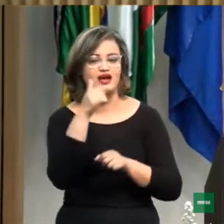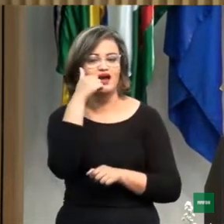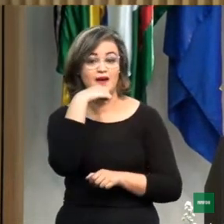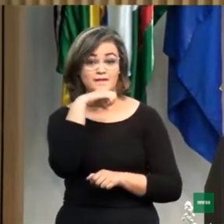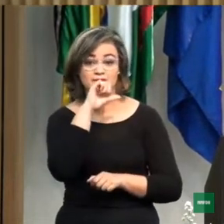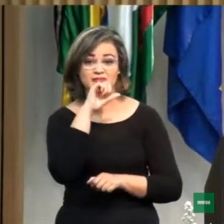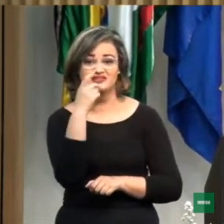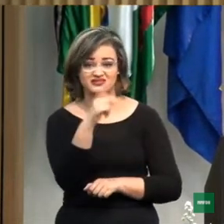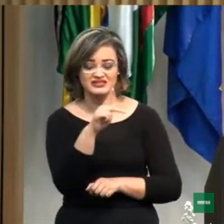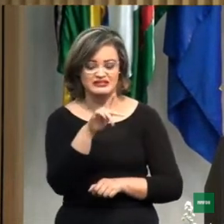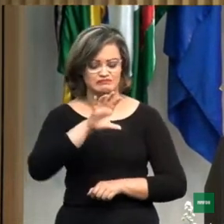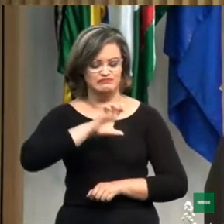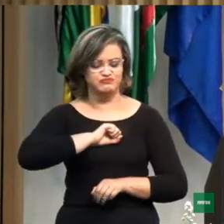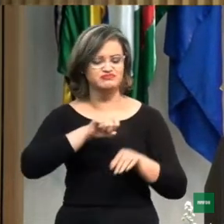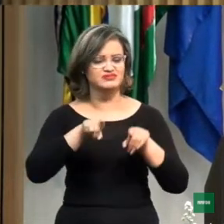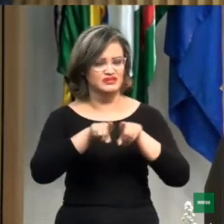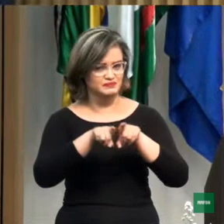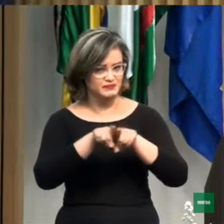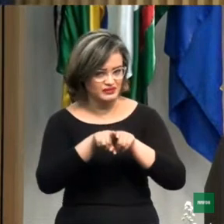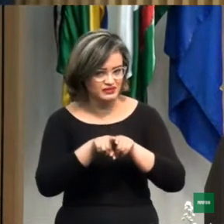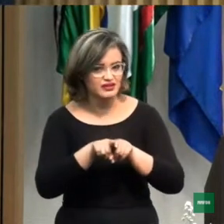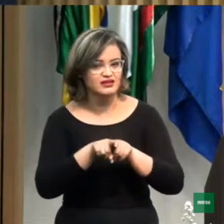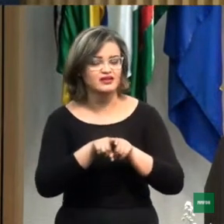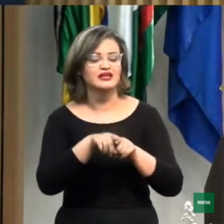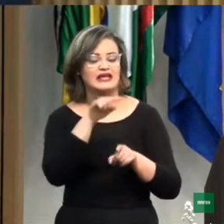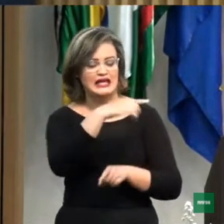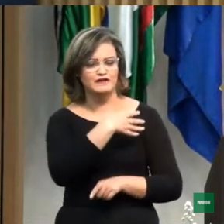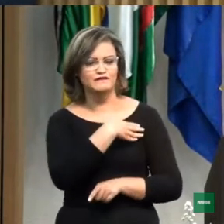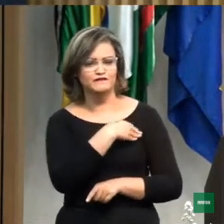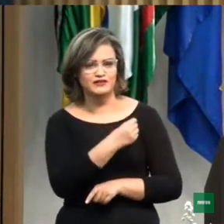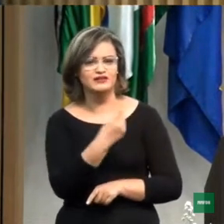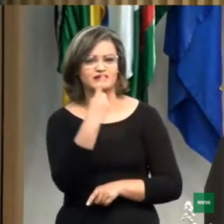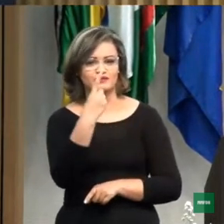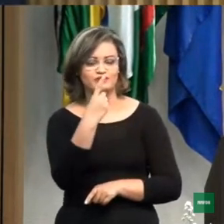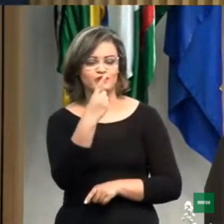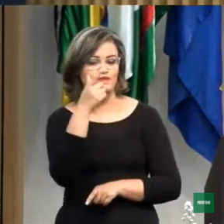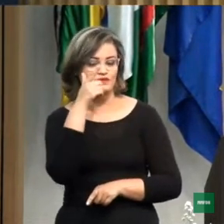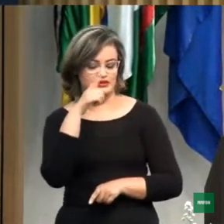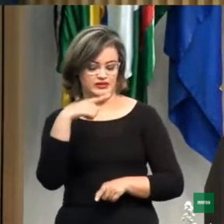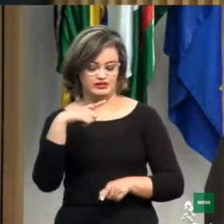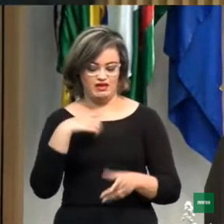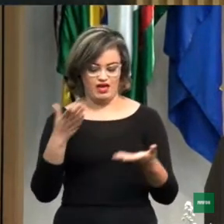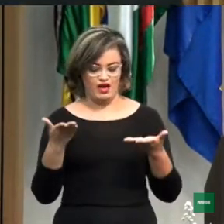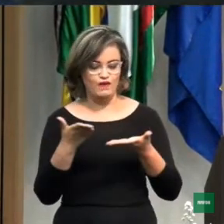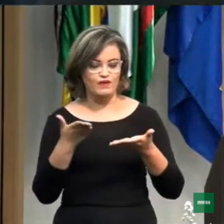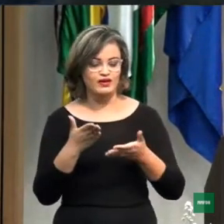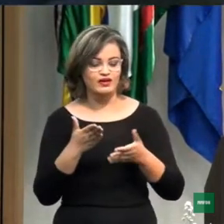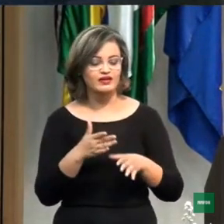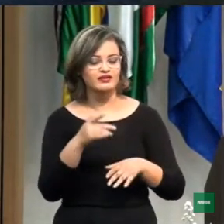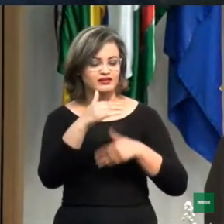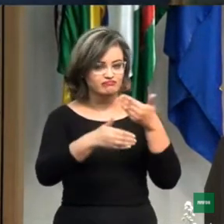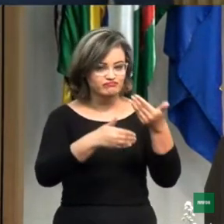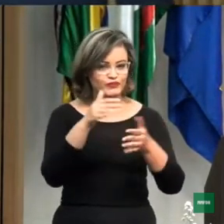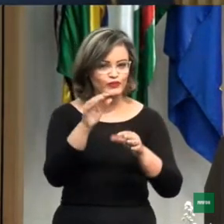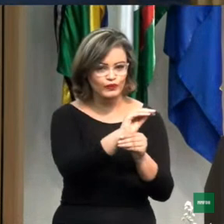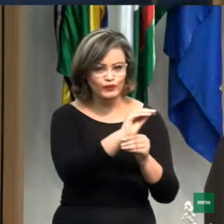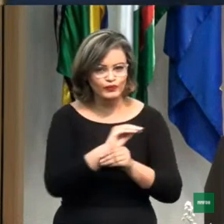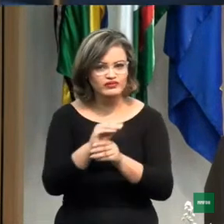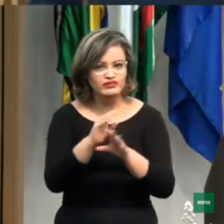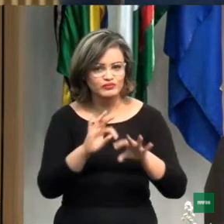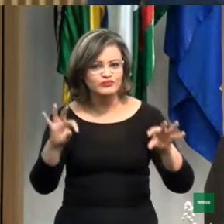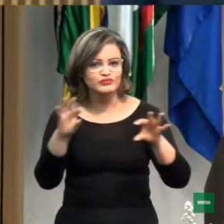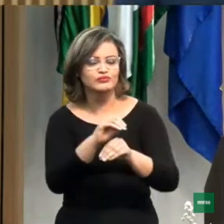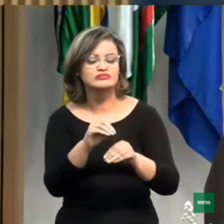acometida, que ganhou um filho com muita alegria, que continua administrando tudo isso e está tão dedicado ao